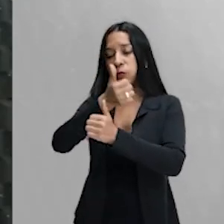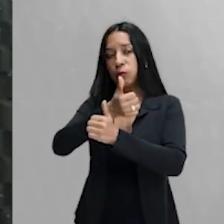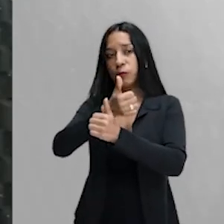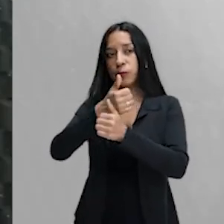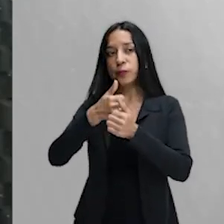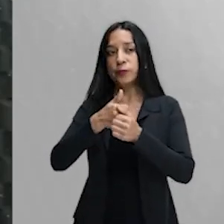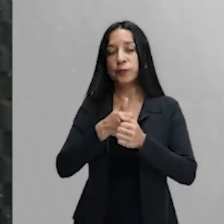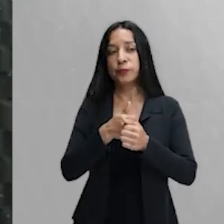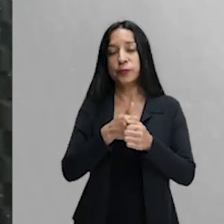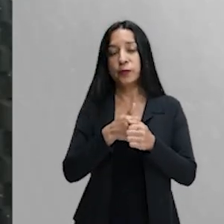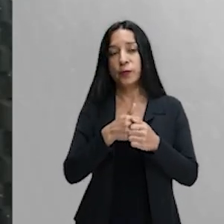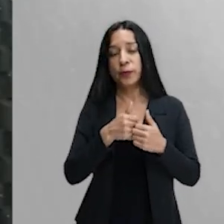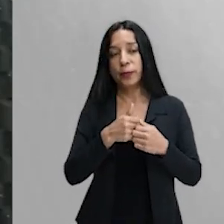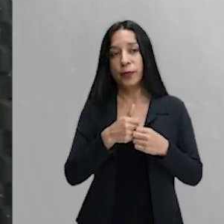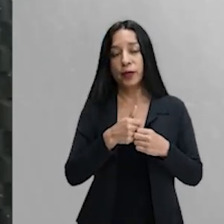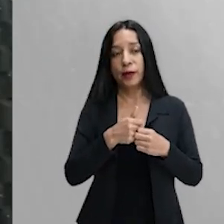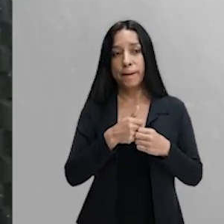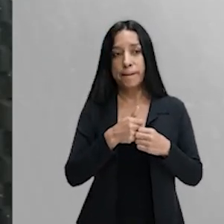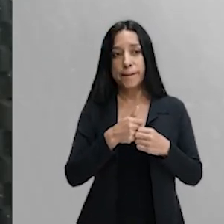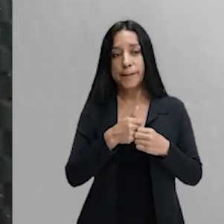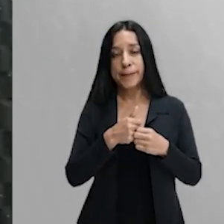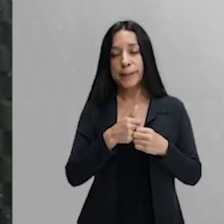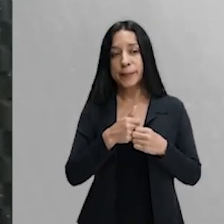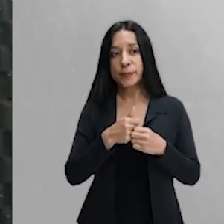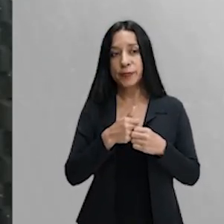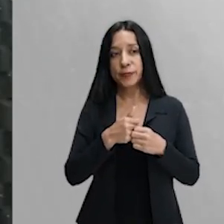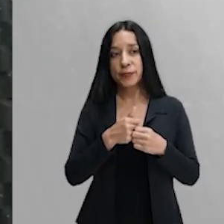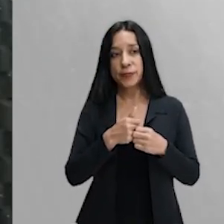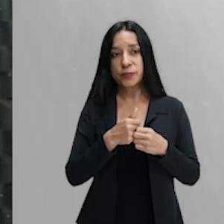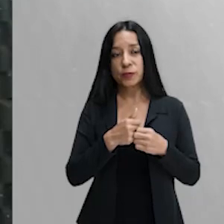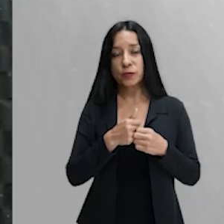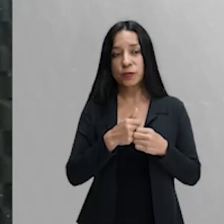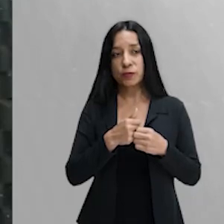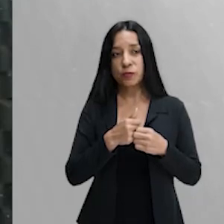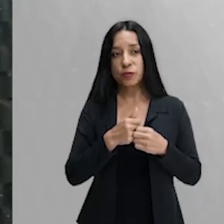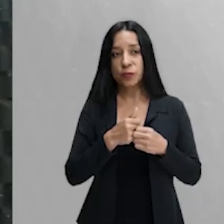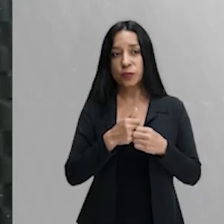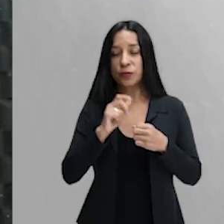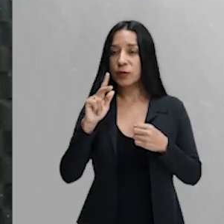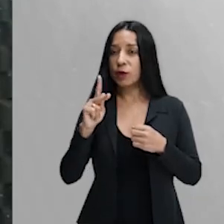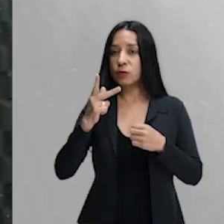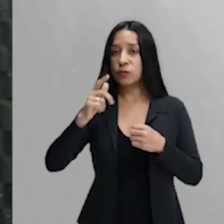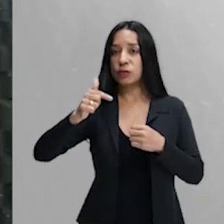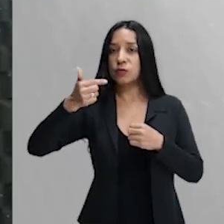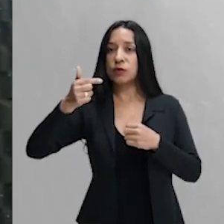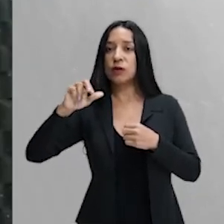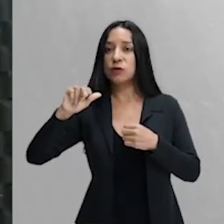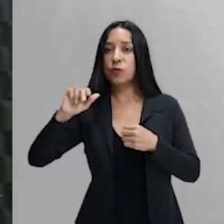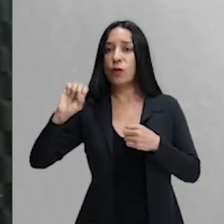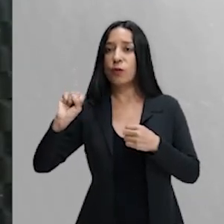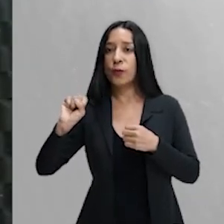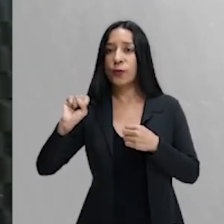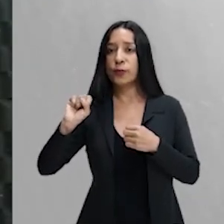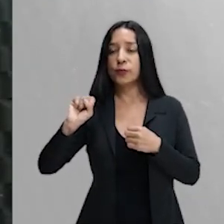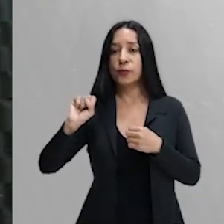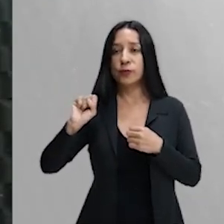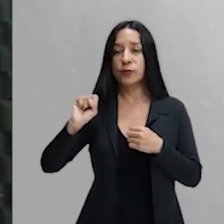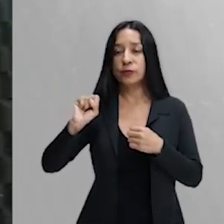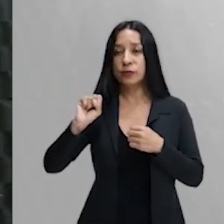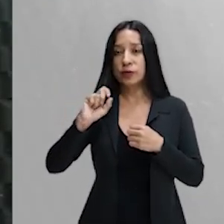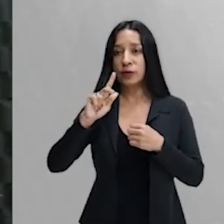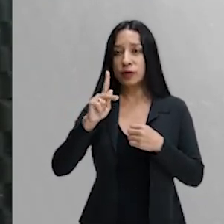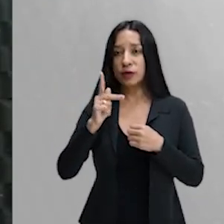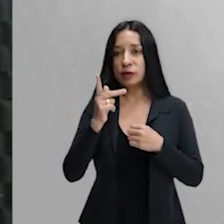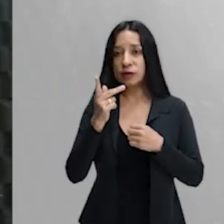essa altura ao quadrado é igual a 8. Certo? Então, você vai ter que o